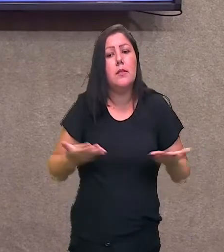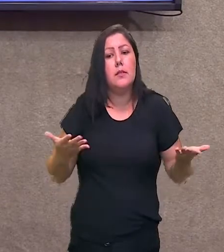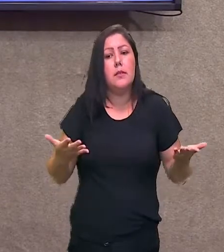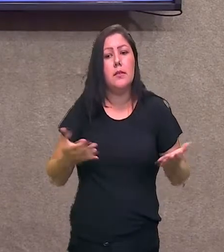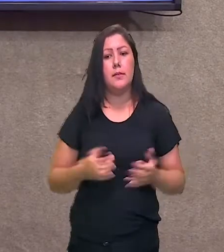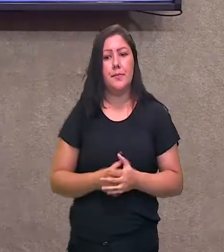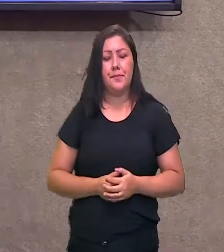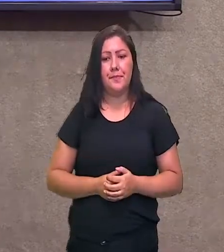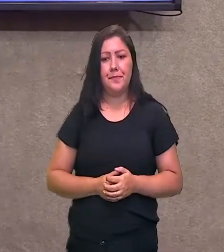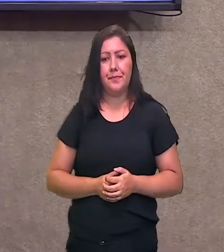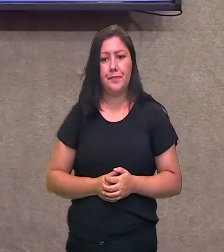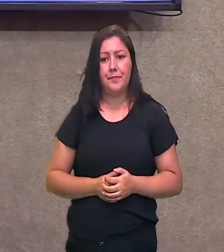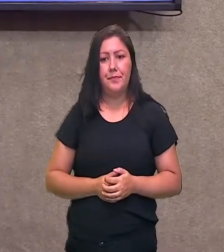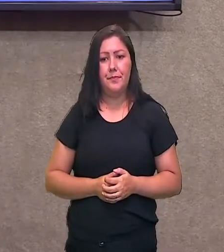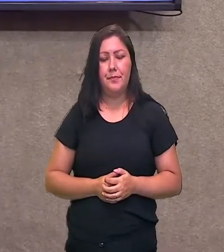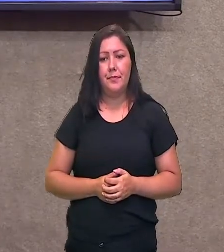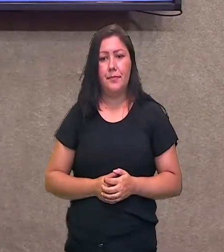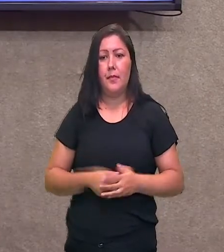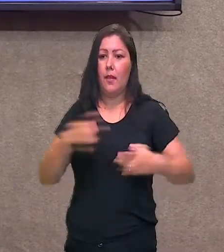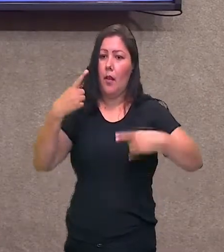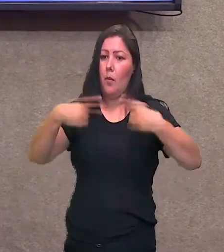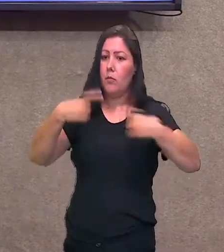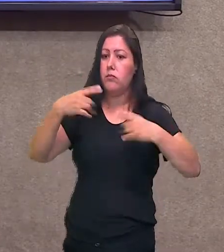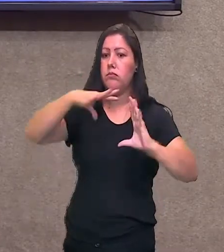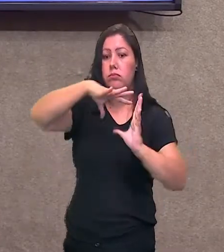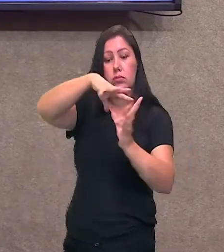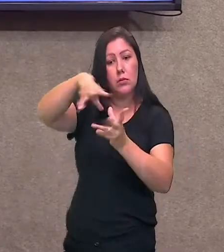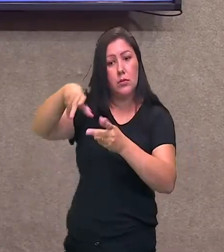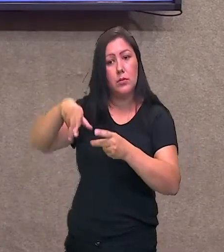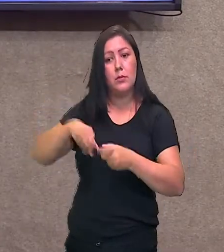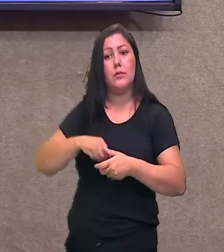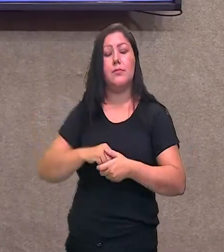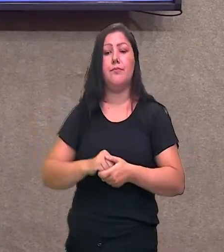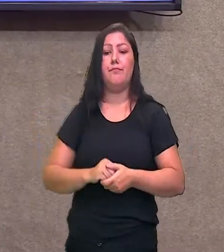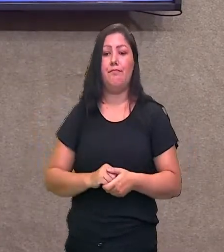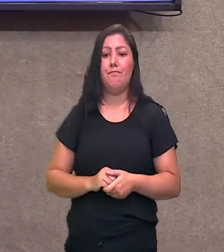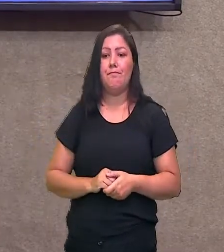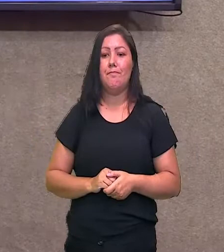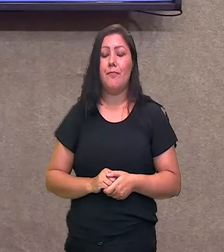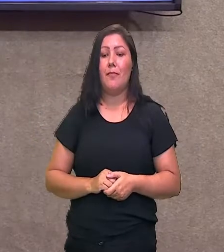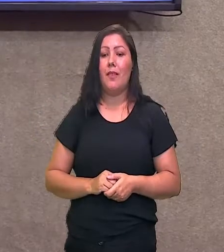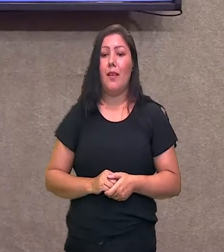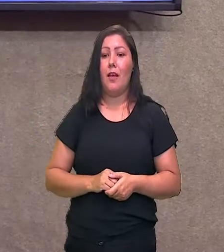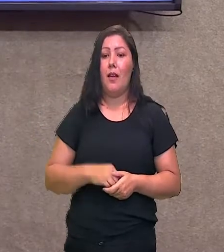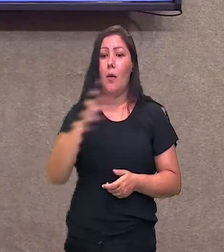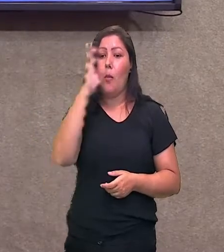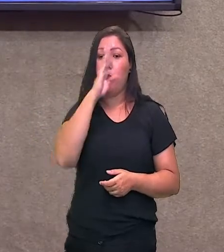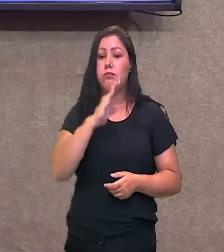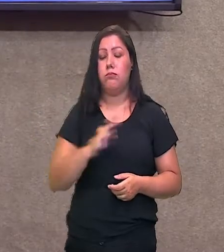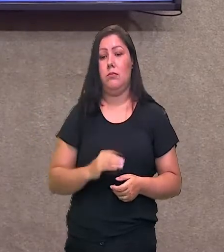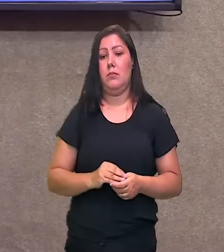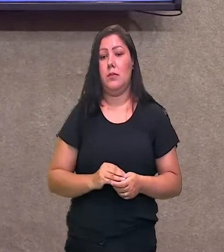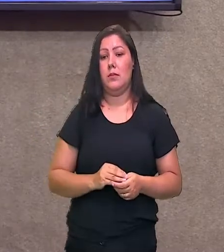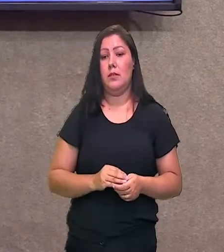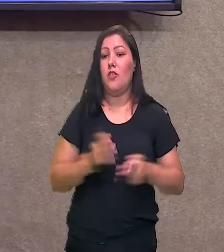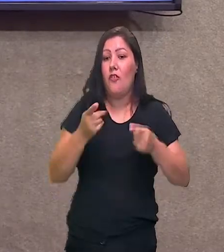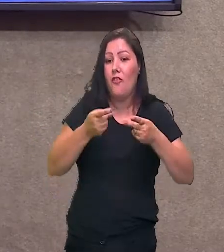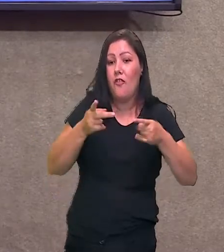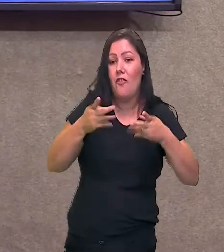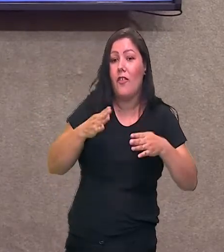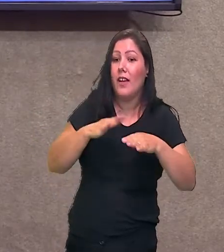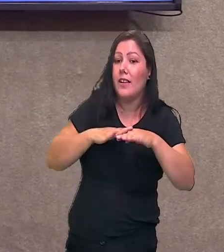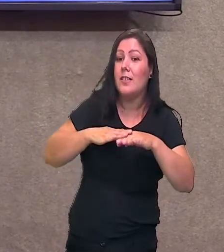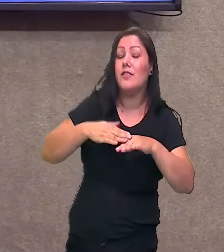passado, a geopolítica mundial. O Brasil hoje está exportando muito mais grãos do que no